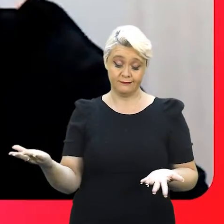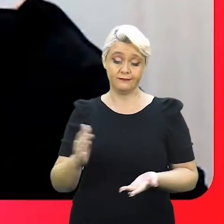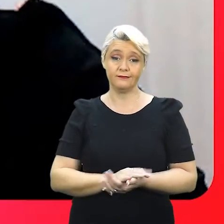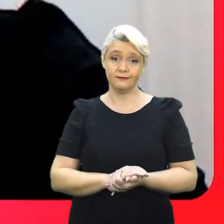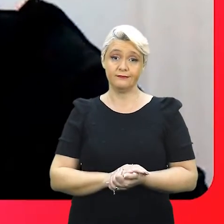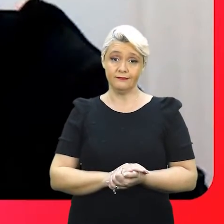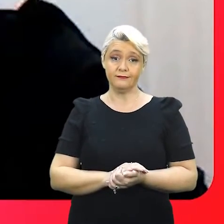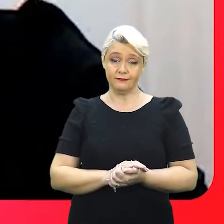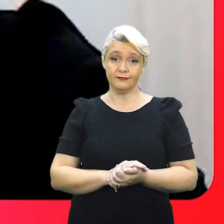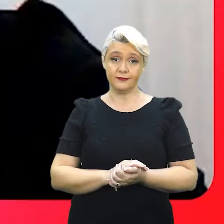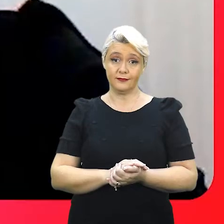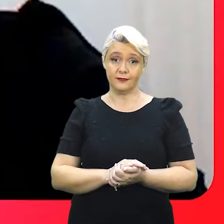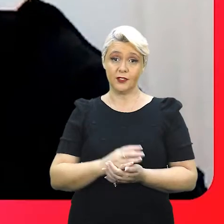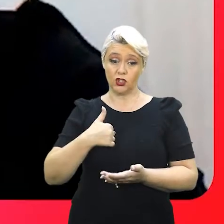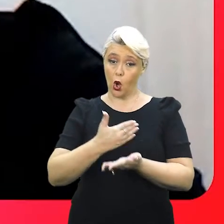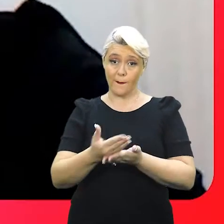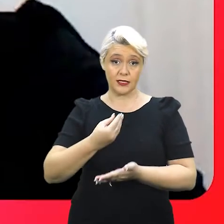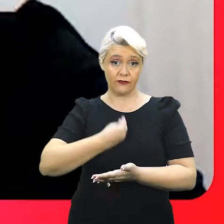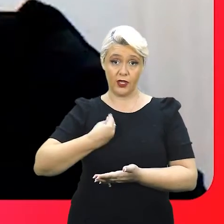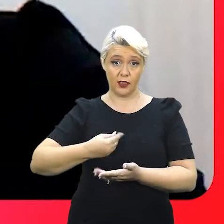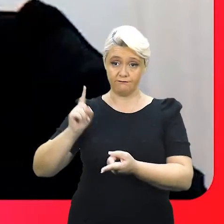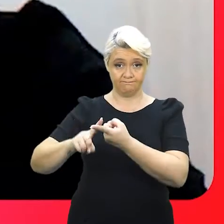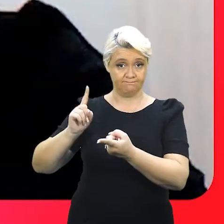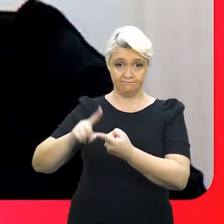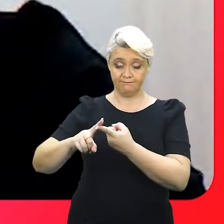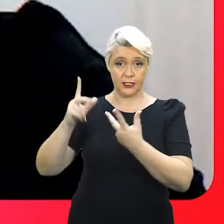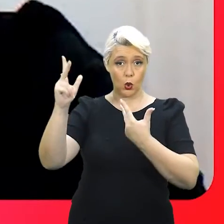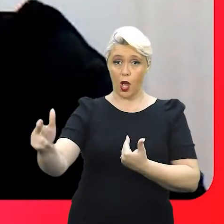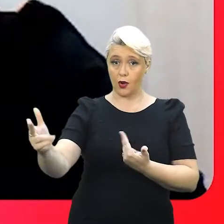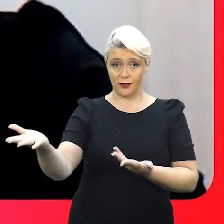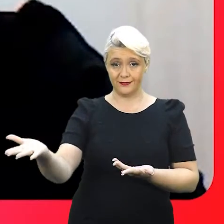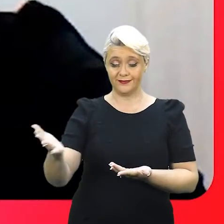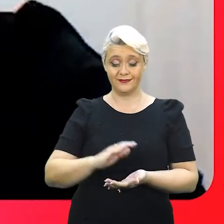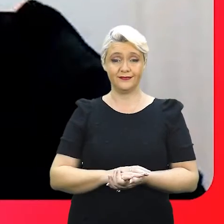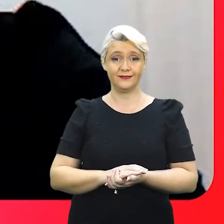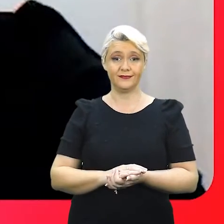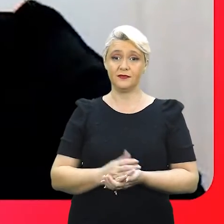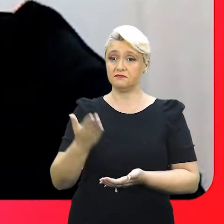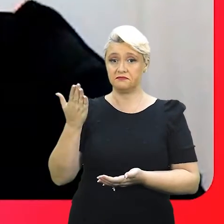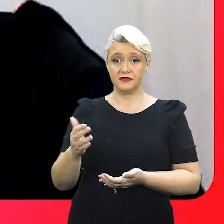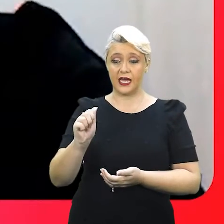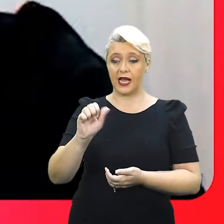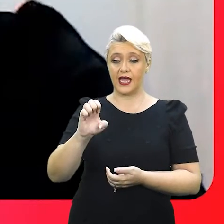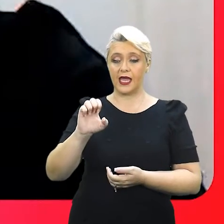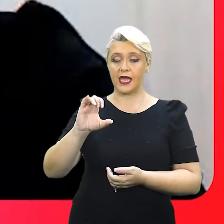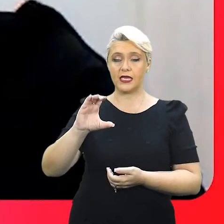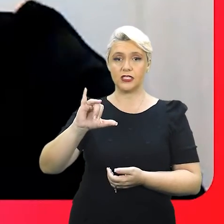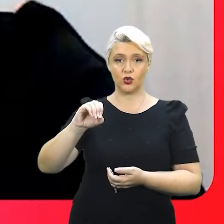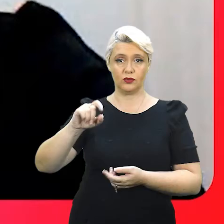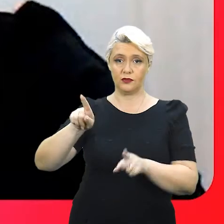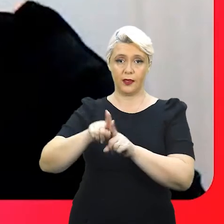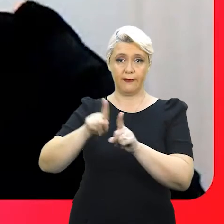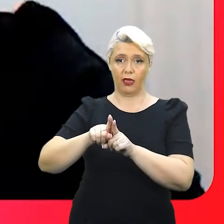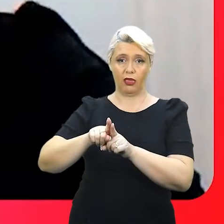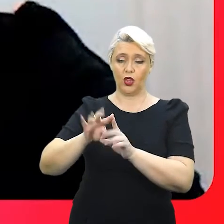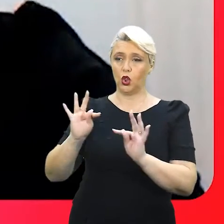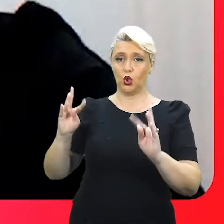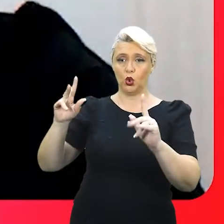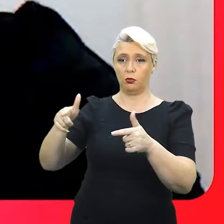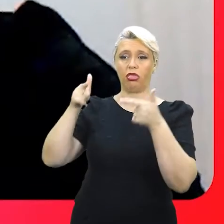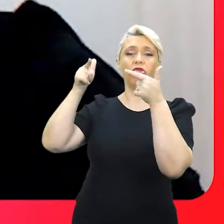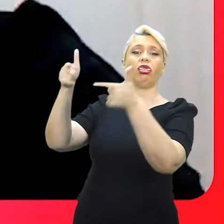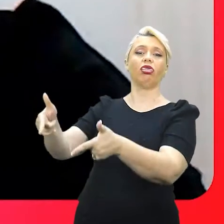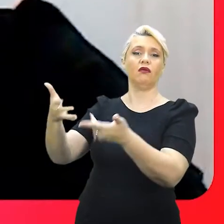A tua prestação de contas já começa aqui mesmo. Ele, mal como está, hoje execrado politicamente, é um